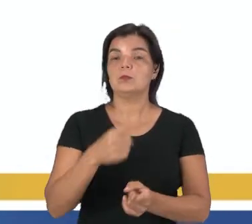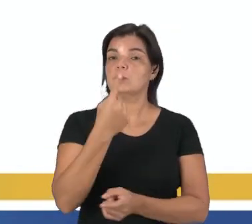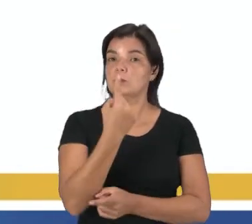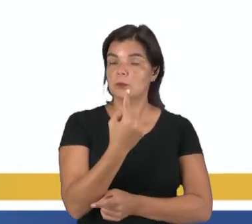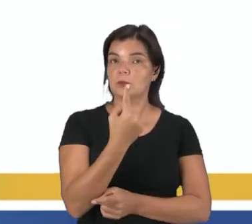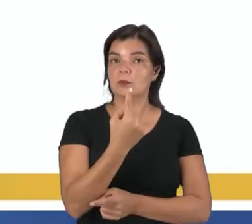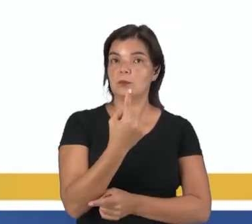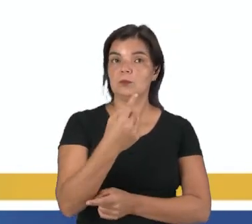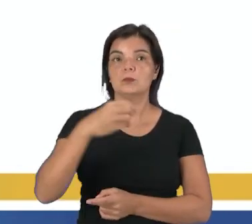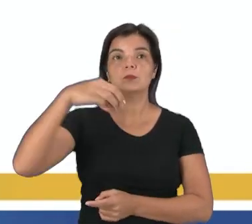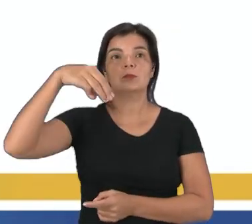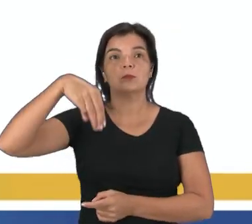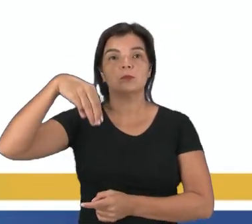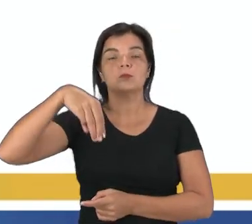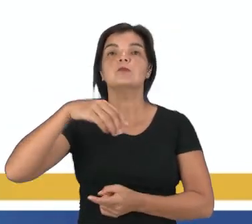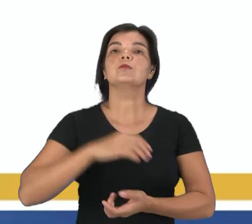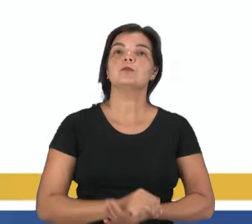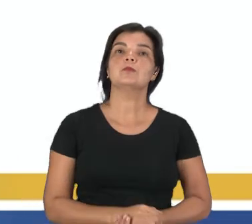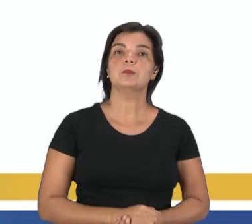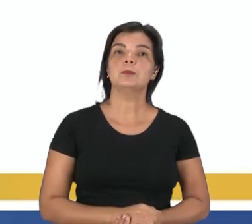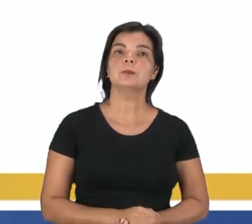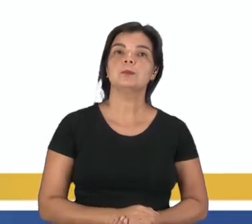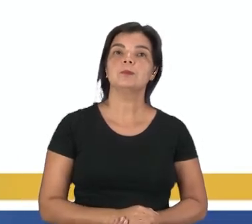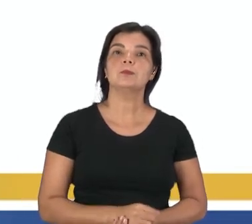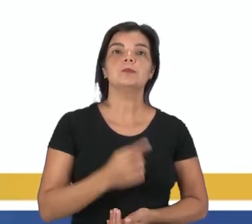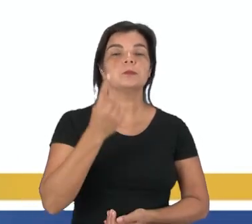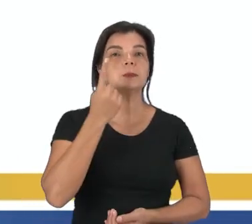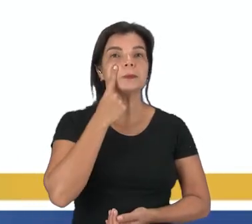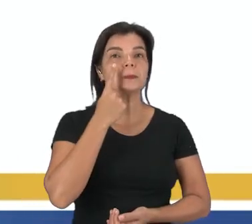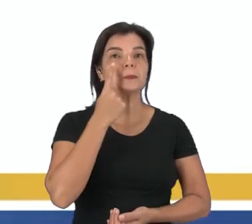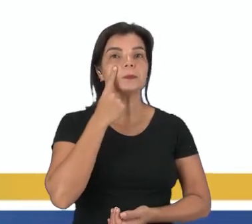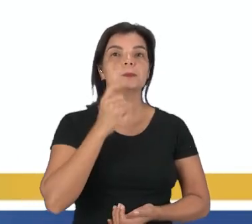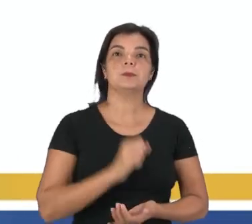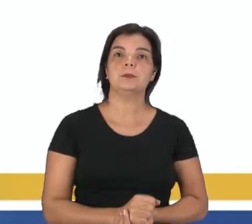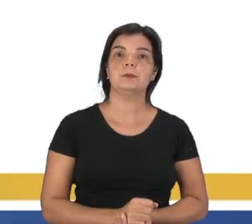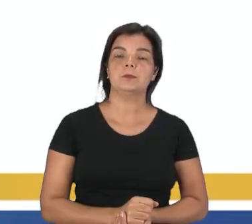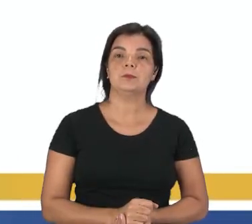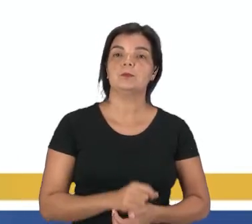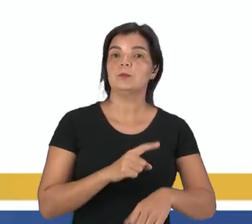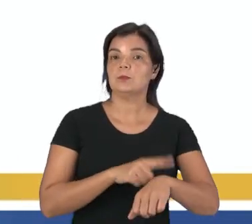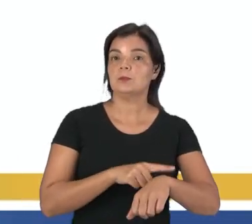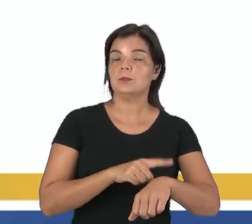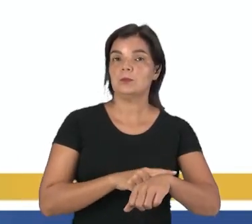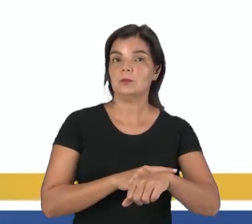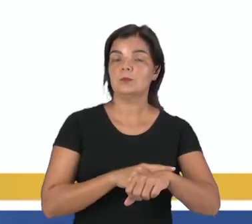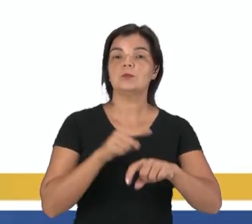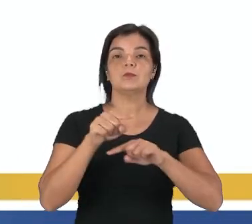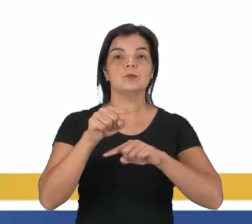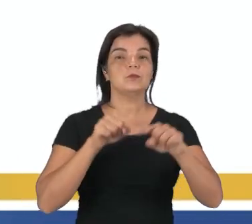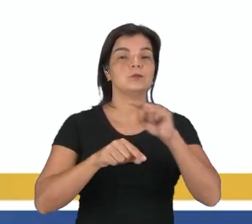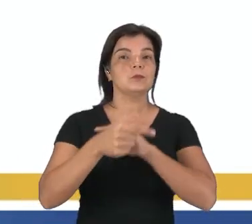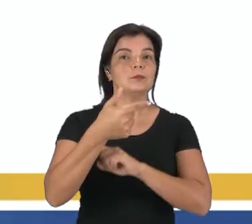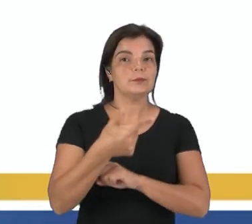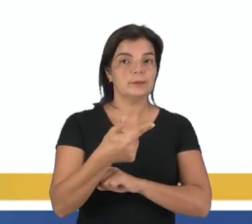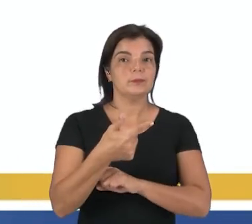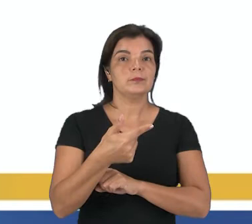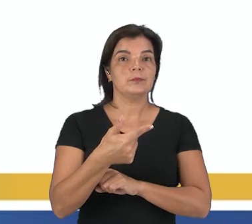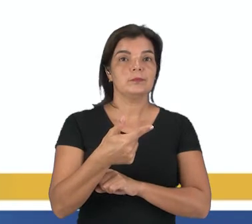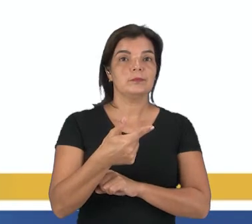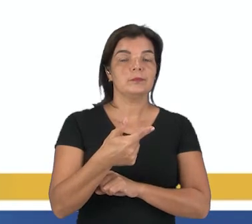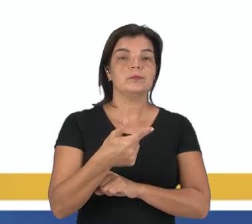encher esse mesmo balde em 1 minuto. Observe que o tempo, ele está querendo que o tempo seja dividido por